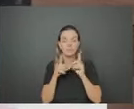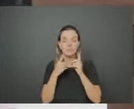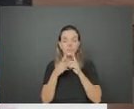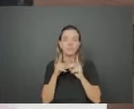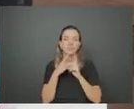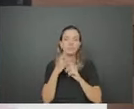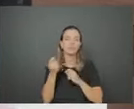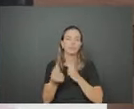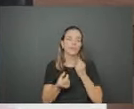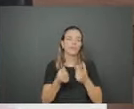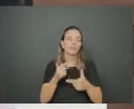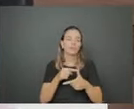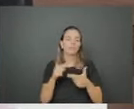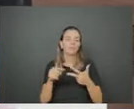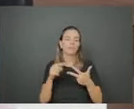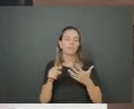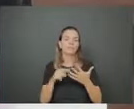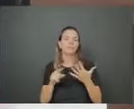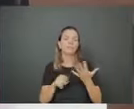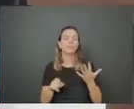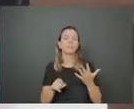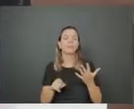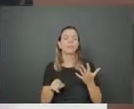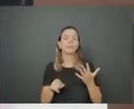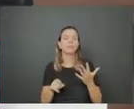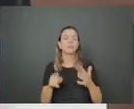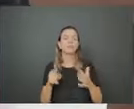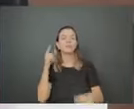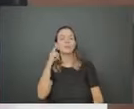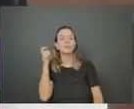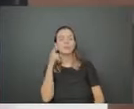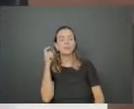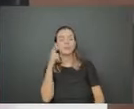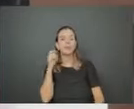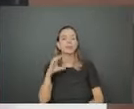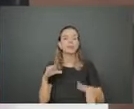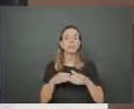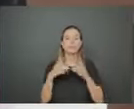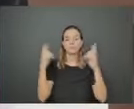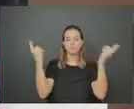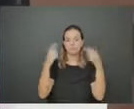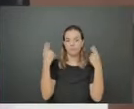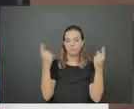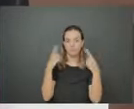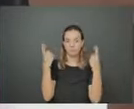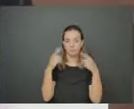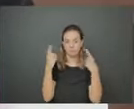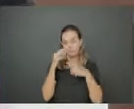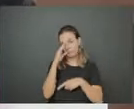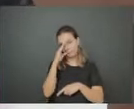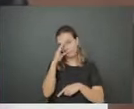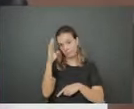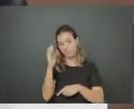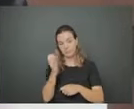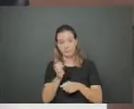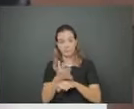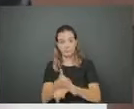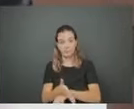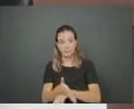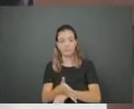reclamações, do barulho do Corpo de Bombeiros, das sirenes do Corpo de Bombeiros, principalmente de madrugada. Nós, inclusive, estivemos